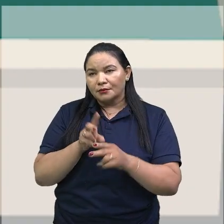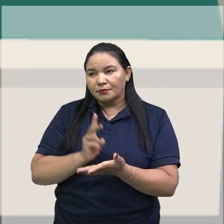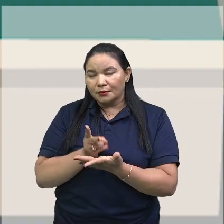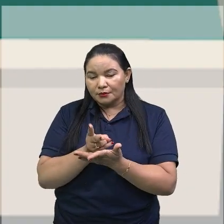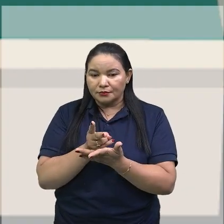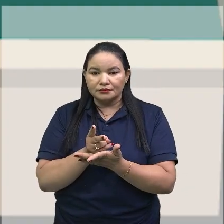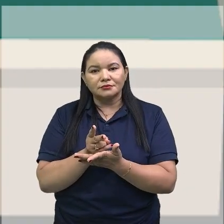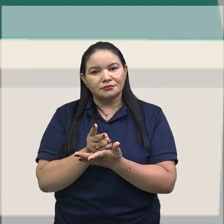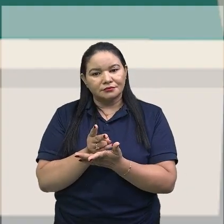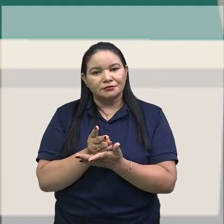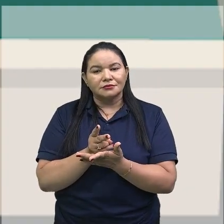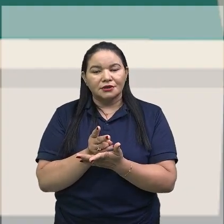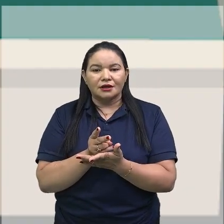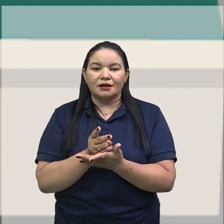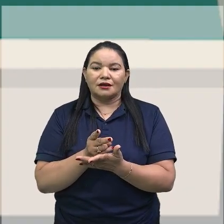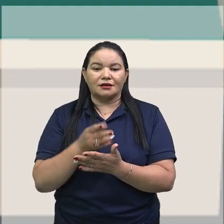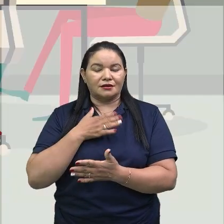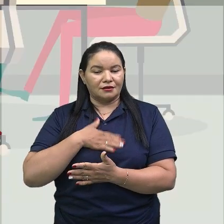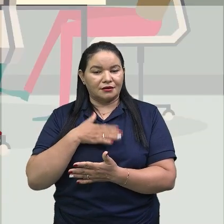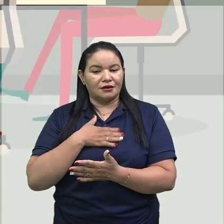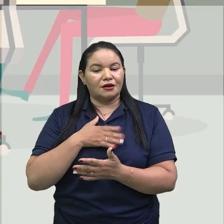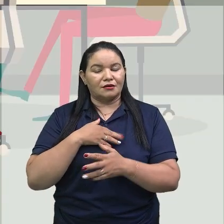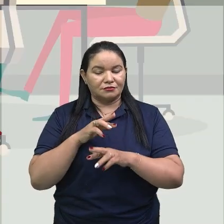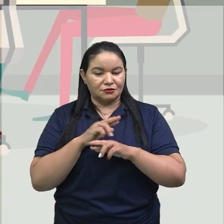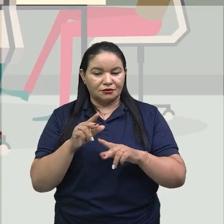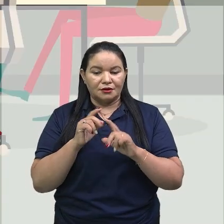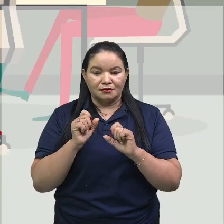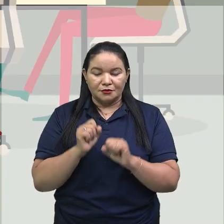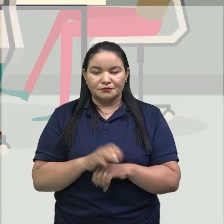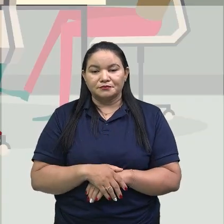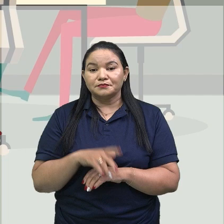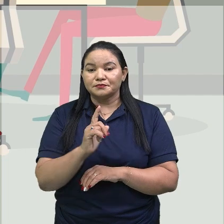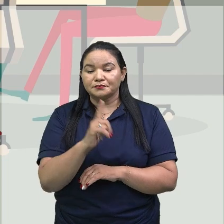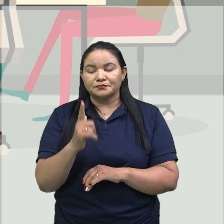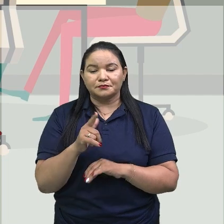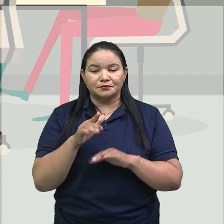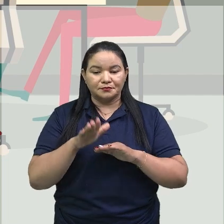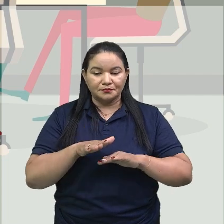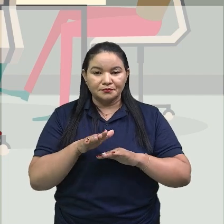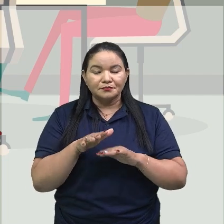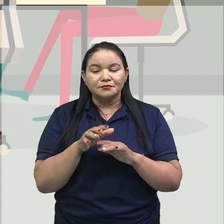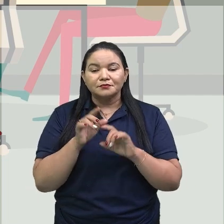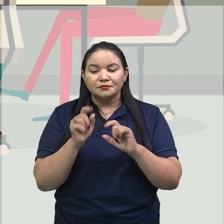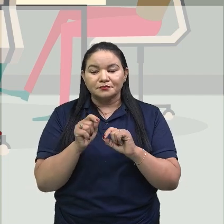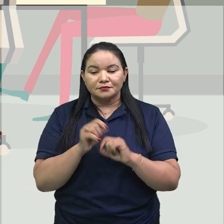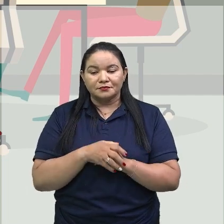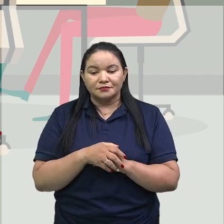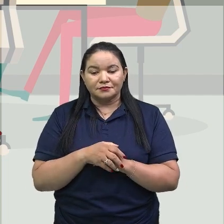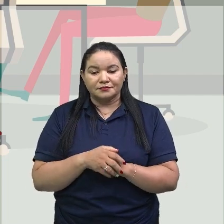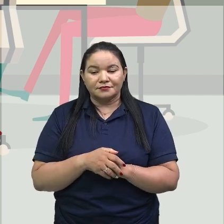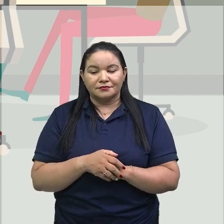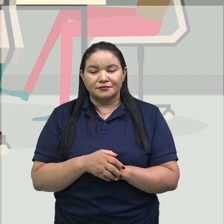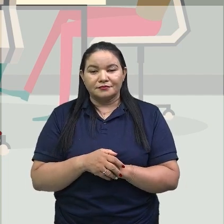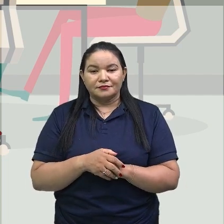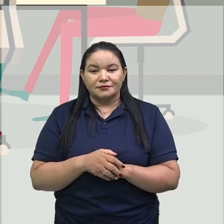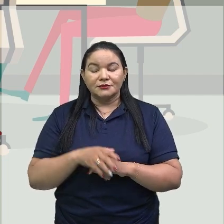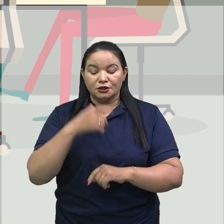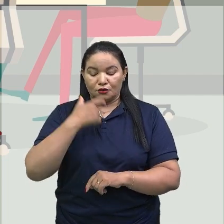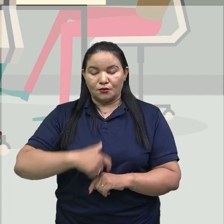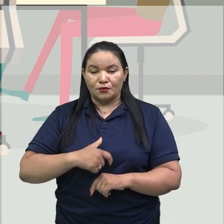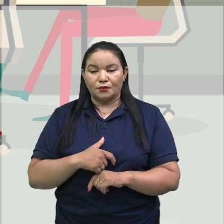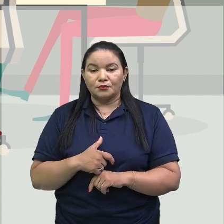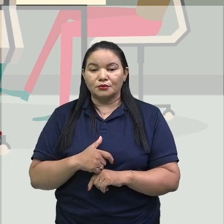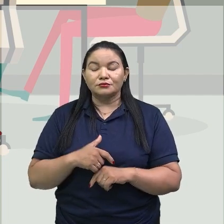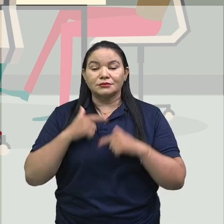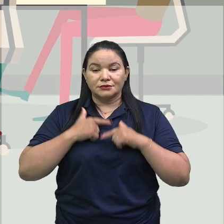denotar falta de abertura para o diálogo. Outra movimentação corporal que traz uma mensagem é a postura